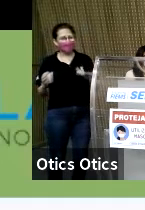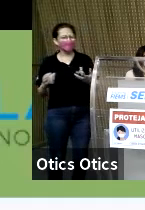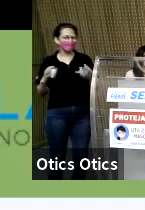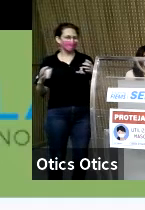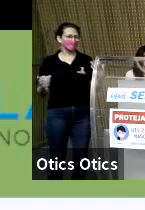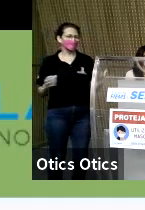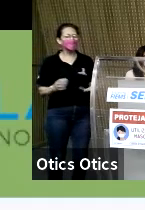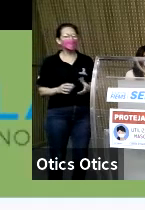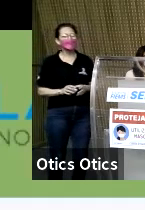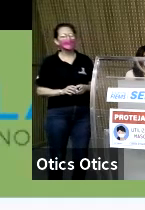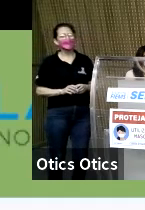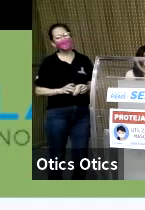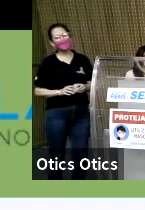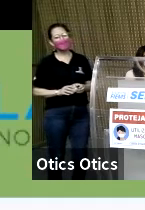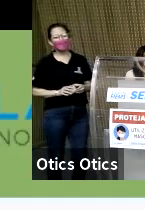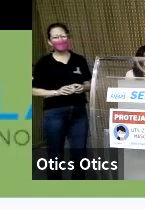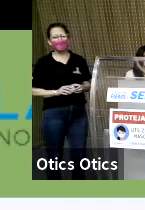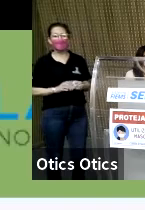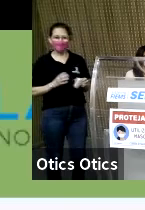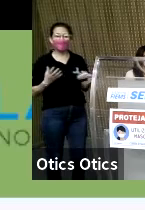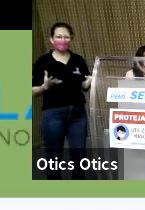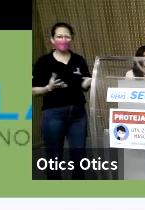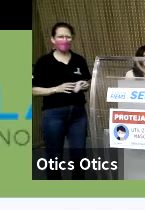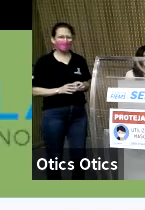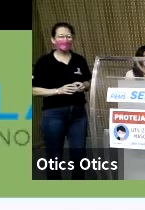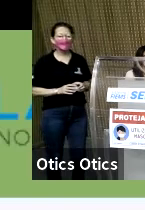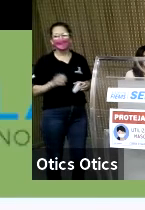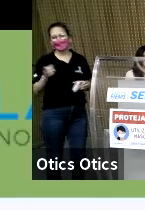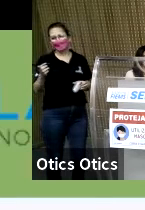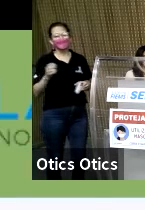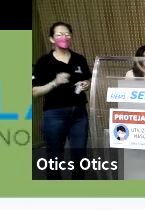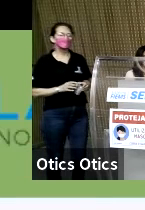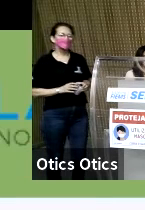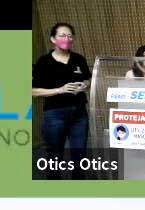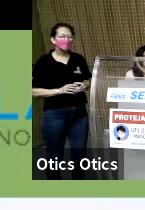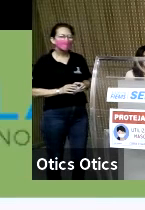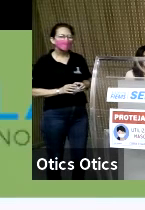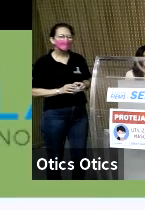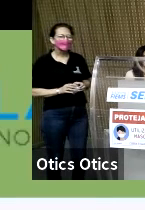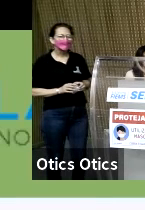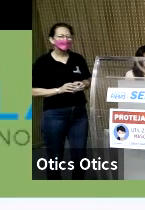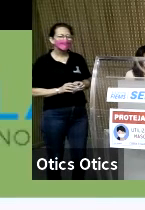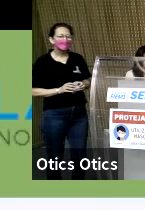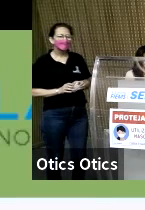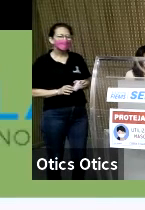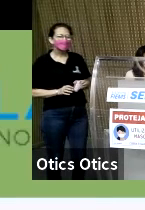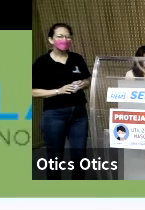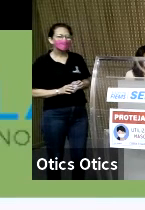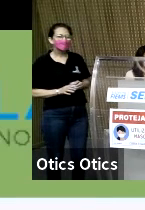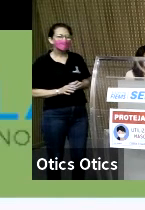unidade, vendo o vídeo, o paciente vai falar, e fala, né? Assistindo o filme.